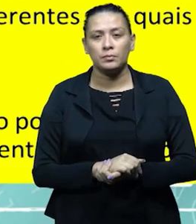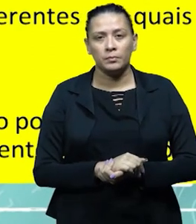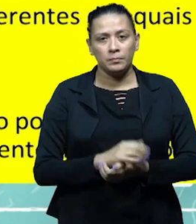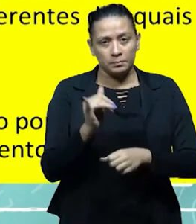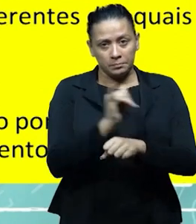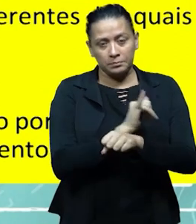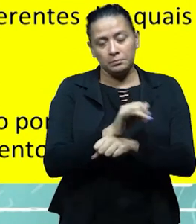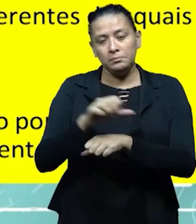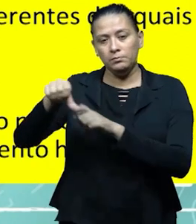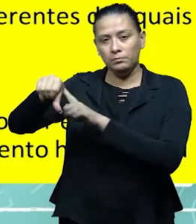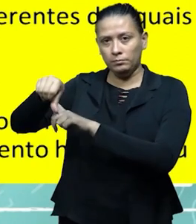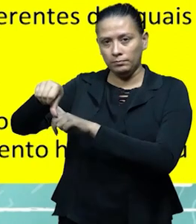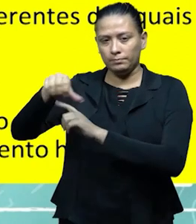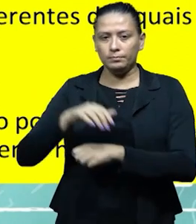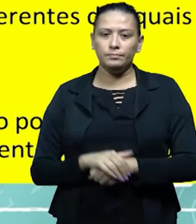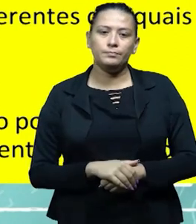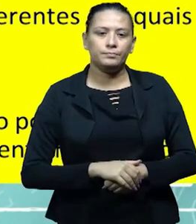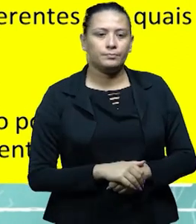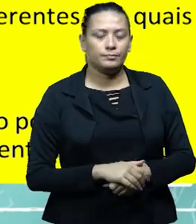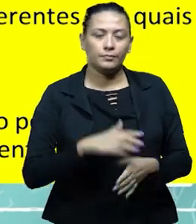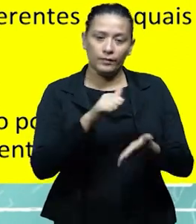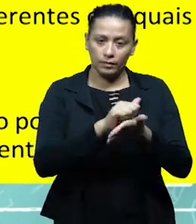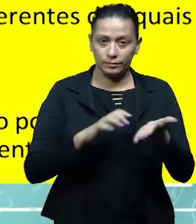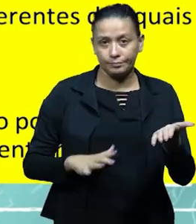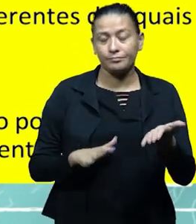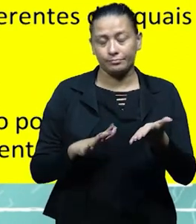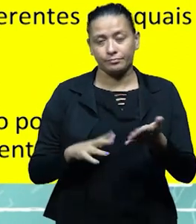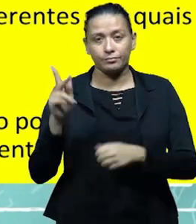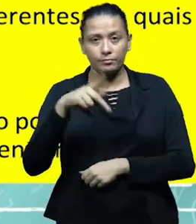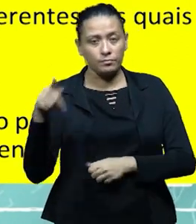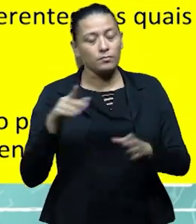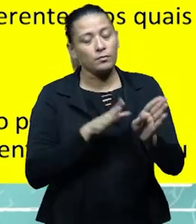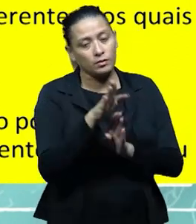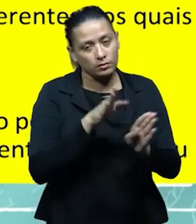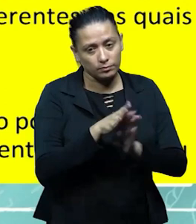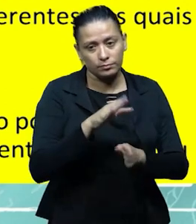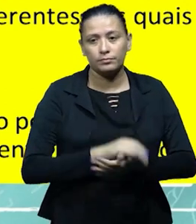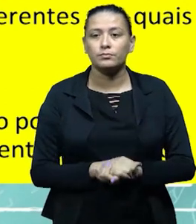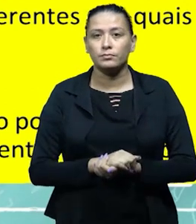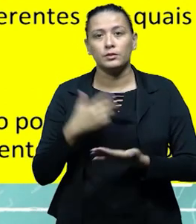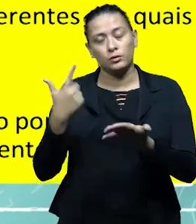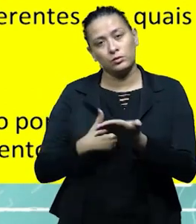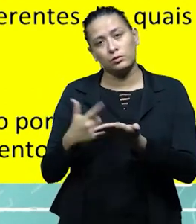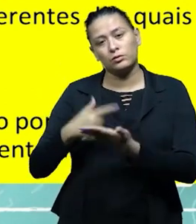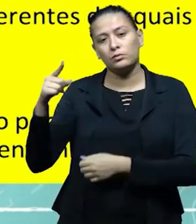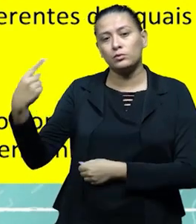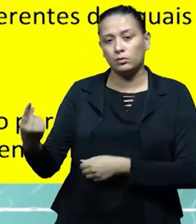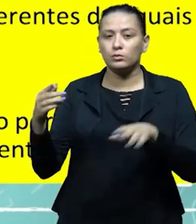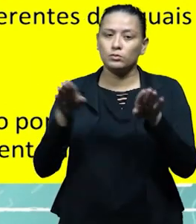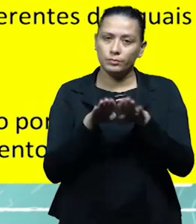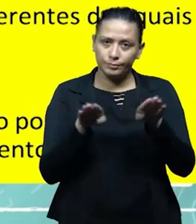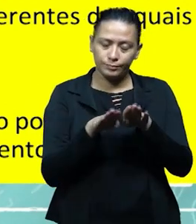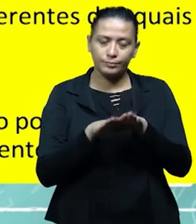número n fazer os exercícios recomendados pelos professores tá E de outros livros